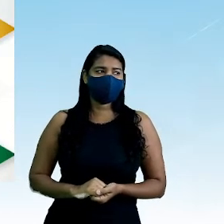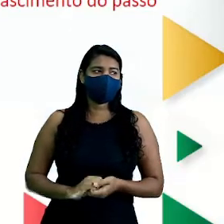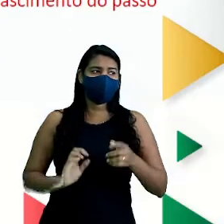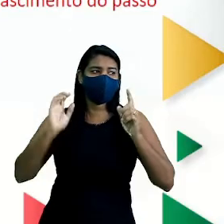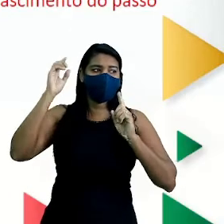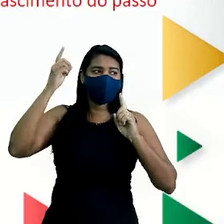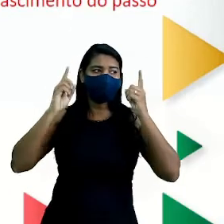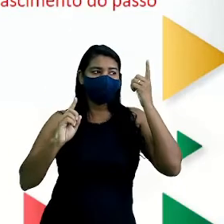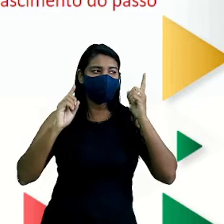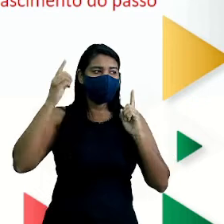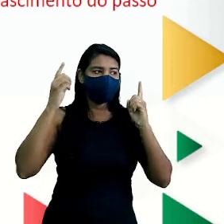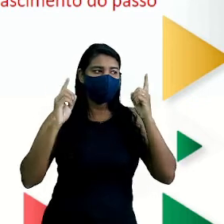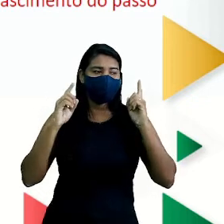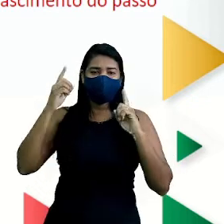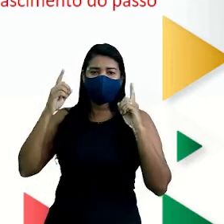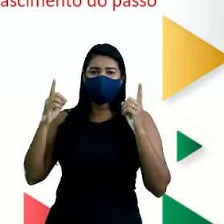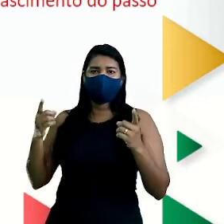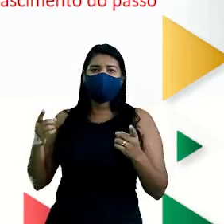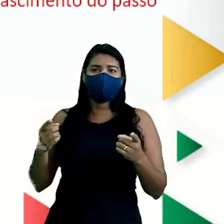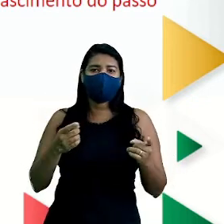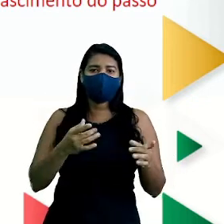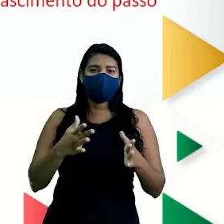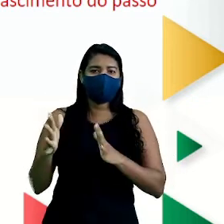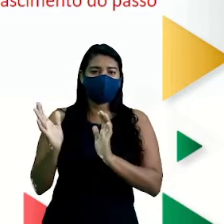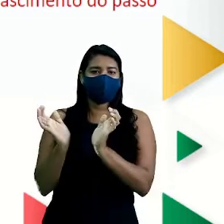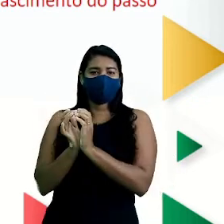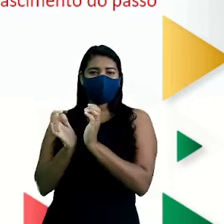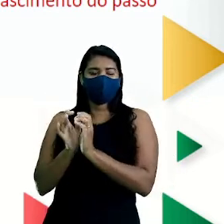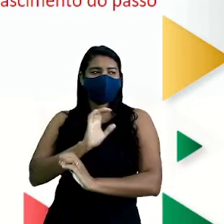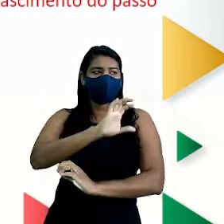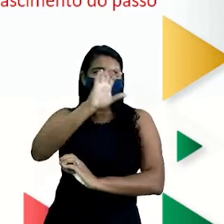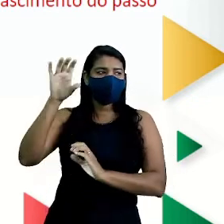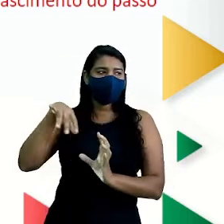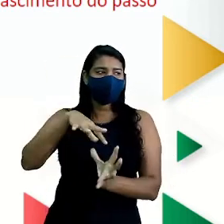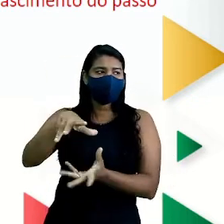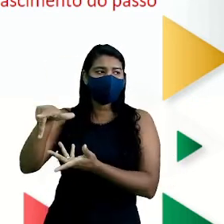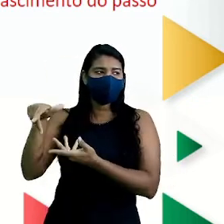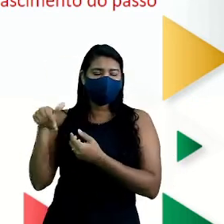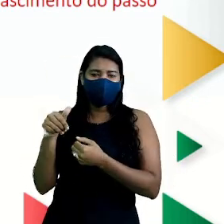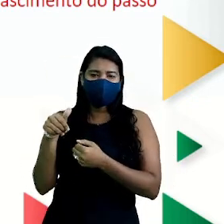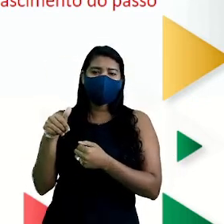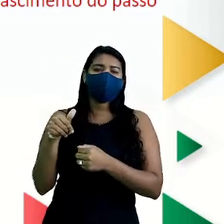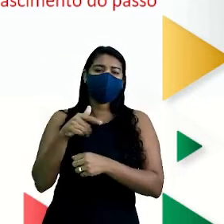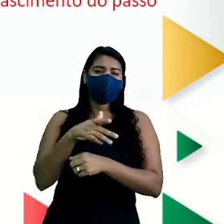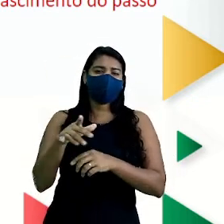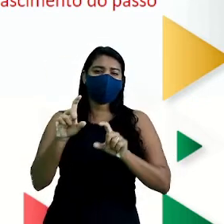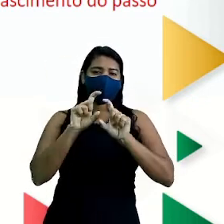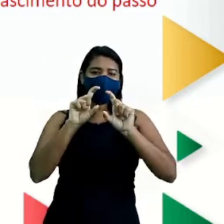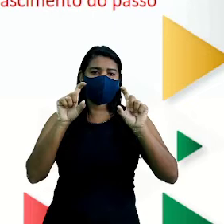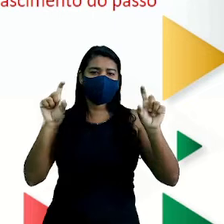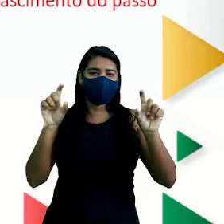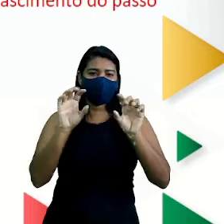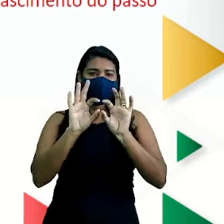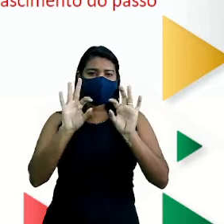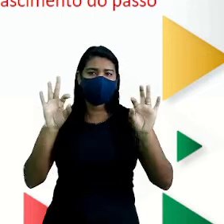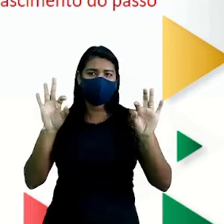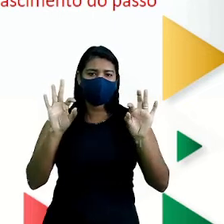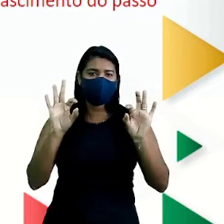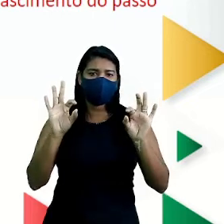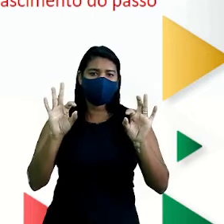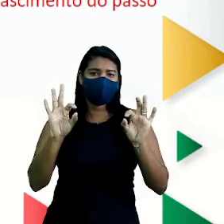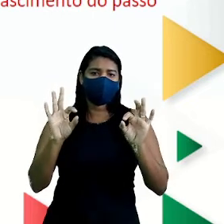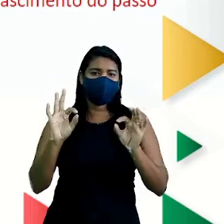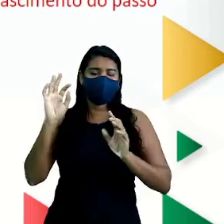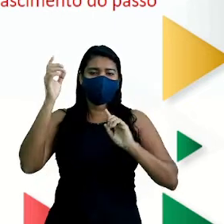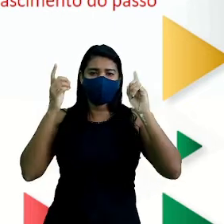frevo tem tantos passos quanto a quantidade de pernambucanos espalhados pelo mundo afora. Essa frase foi do grande Nascimento do